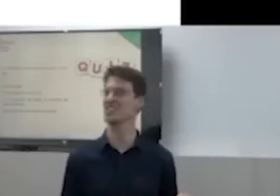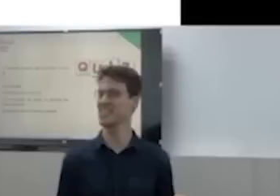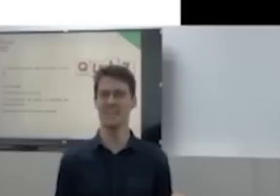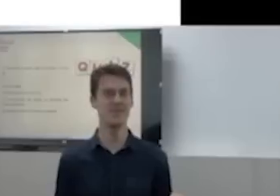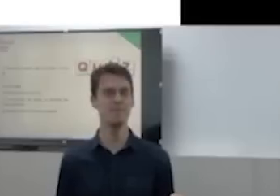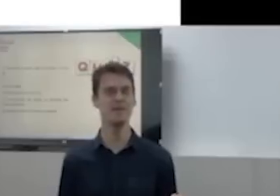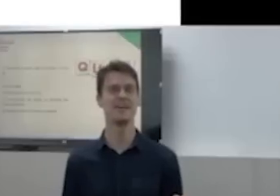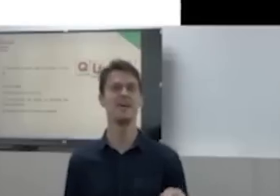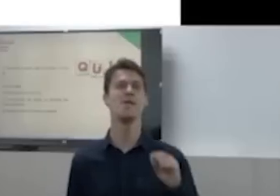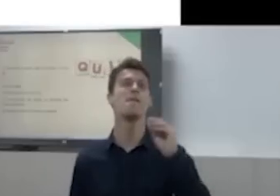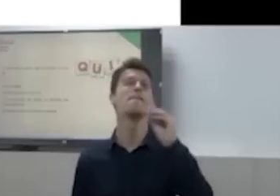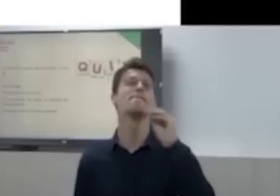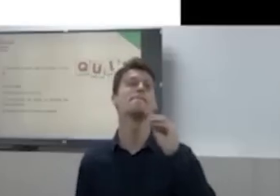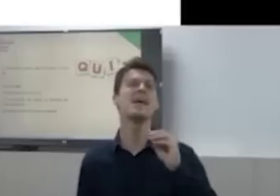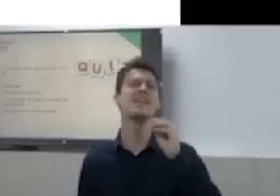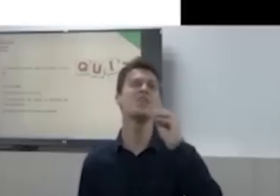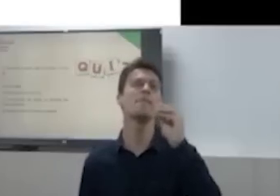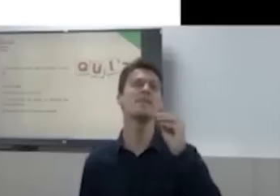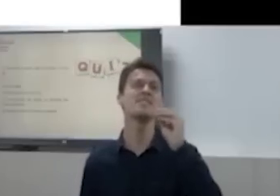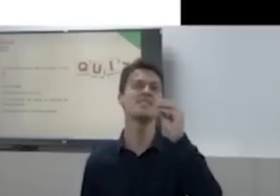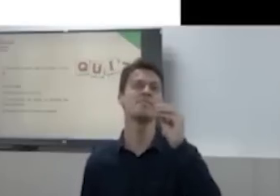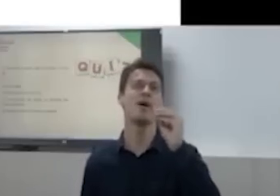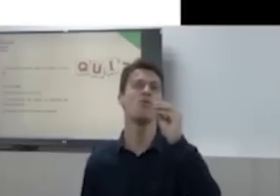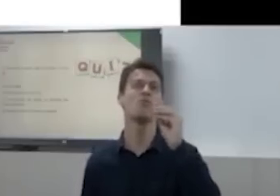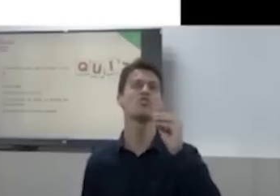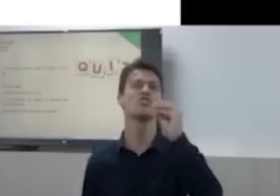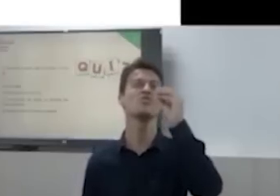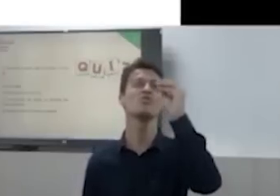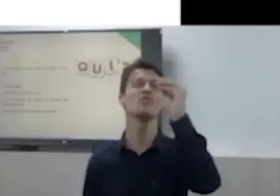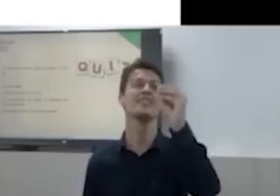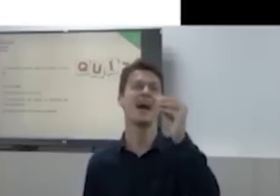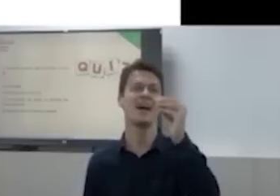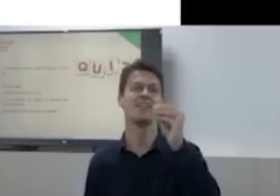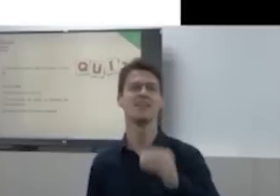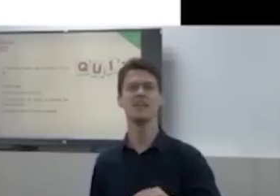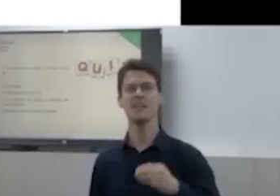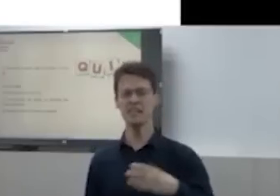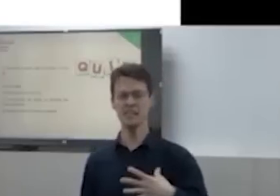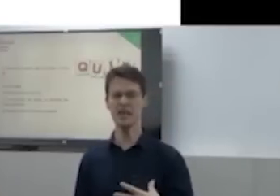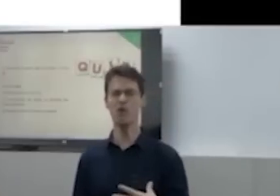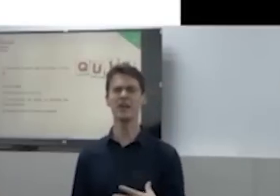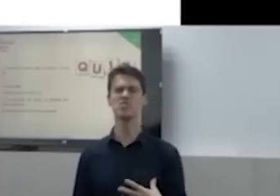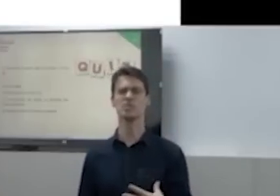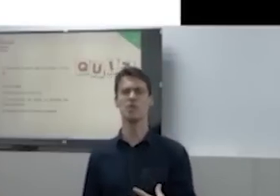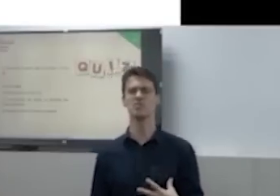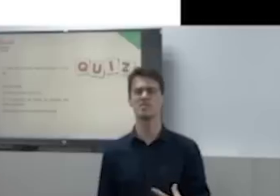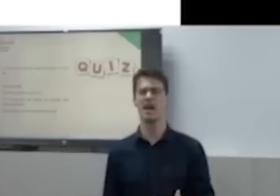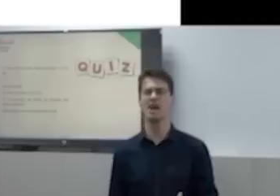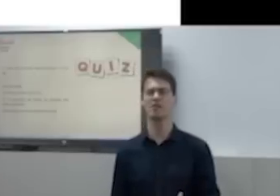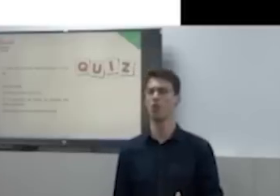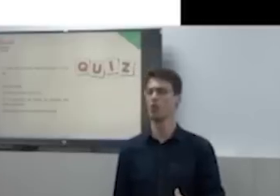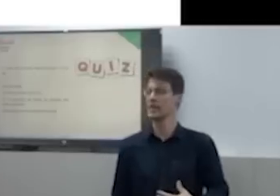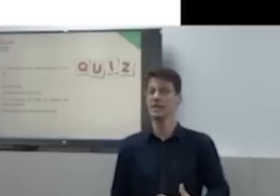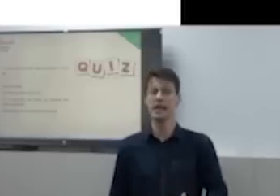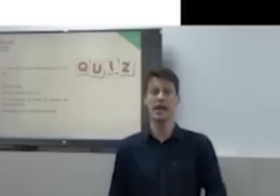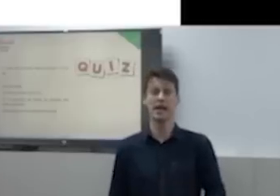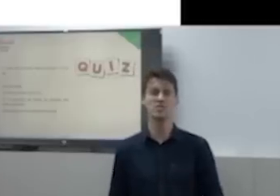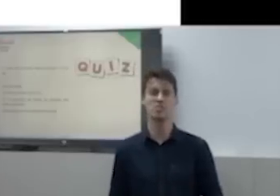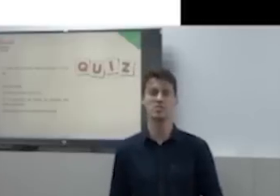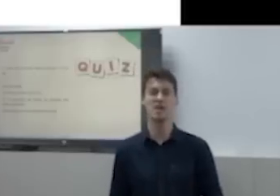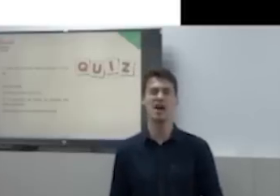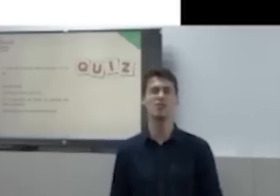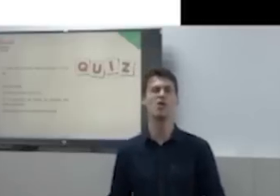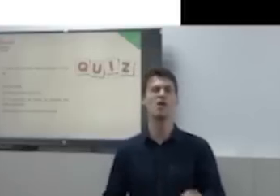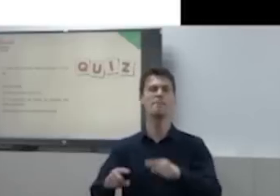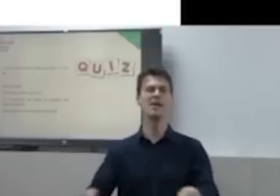provamos nessa aula de hoje que ela não é plana. Pelo principal motivo da... Quem é o responsável, quem